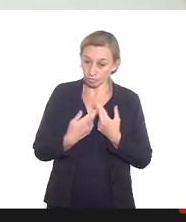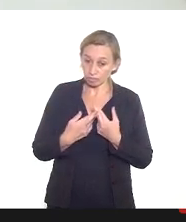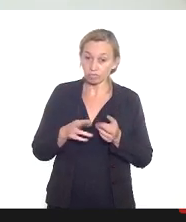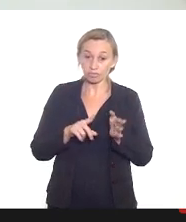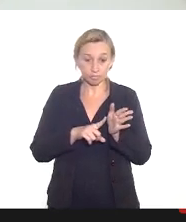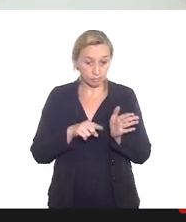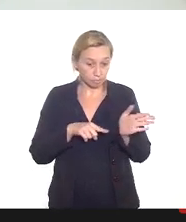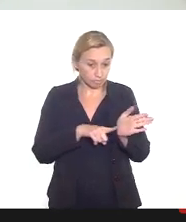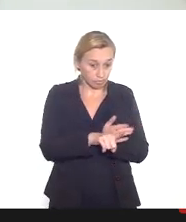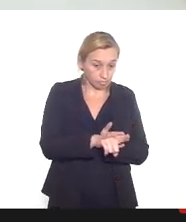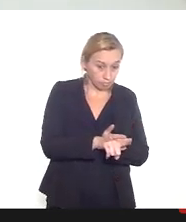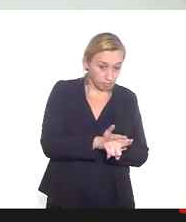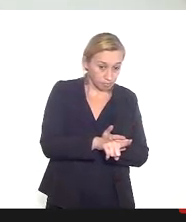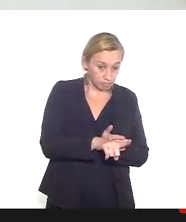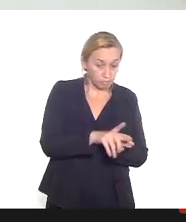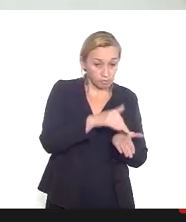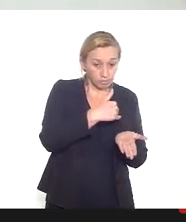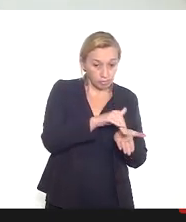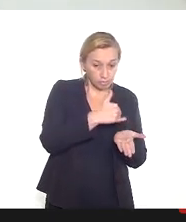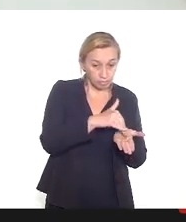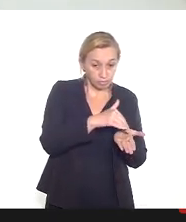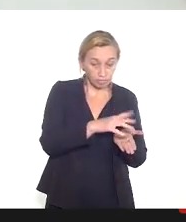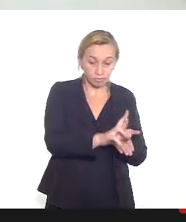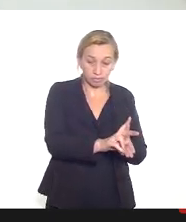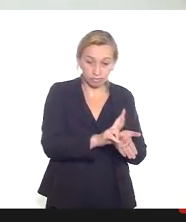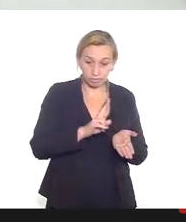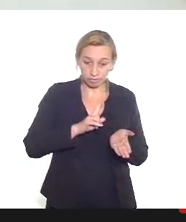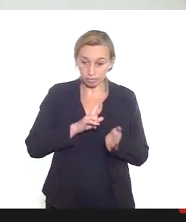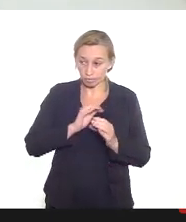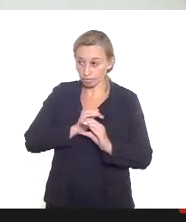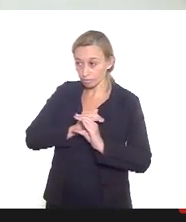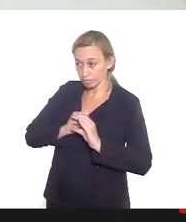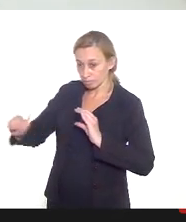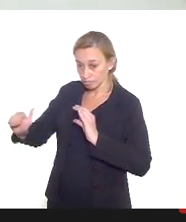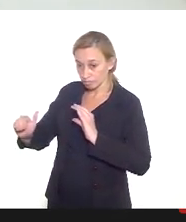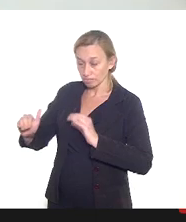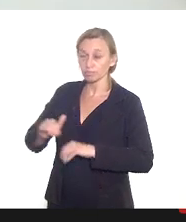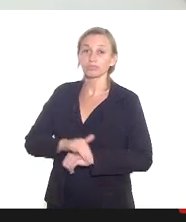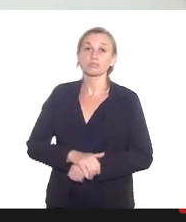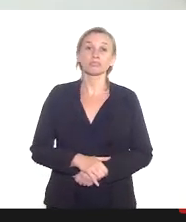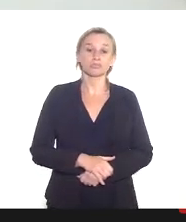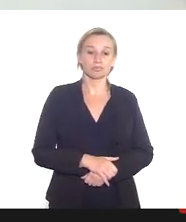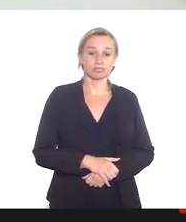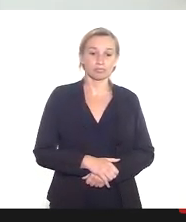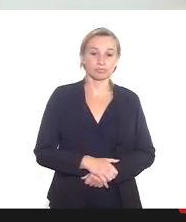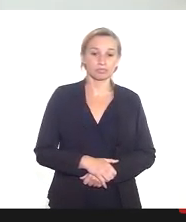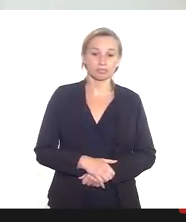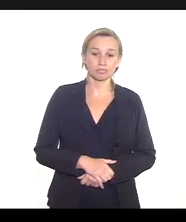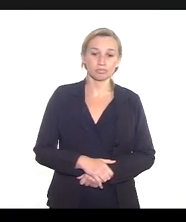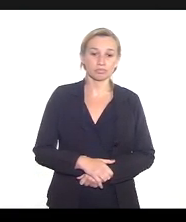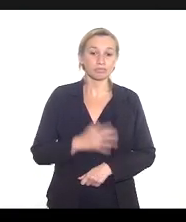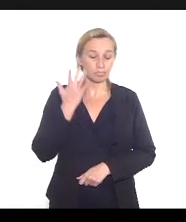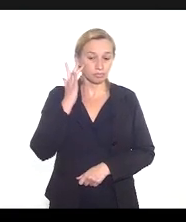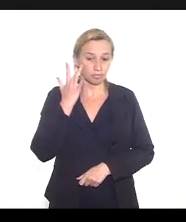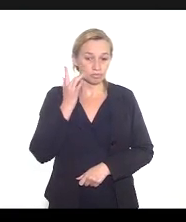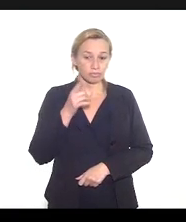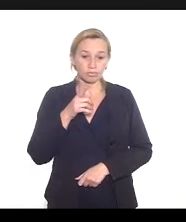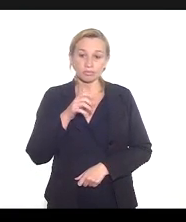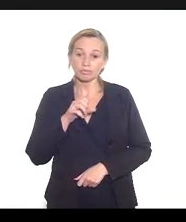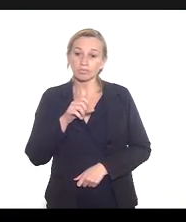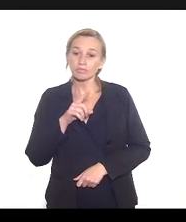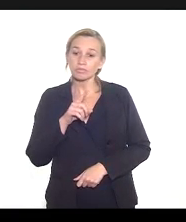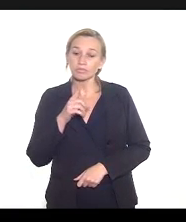consultar né a secretaria para formá-los e acho que o cerne da